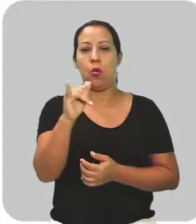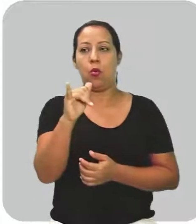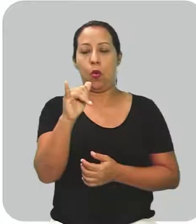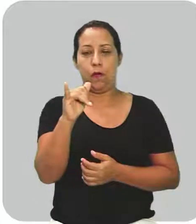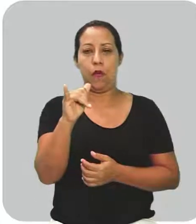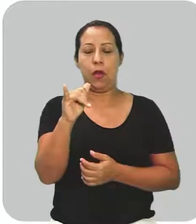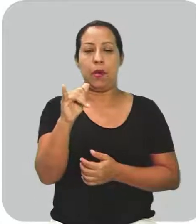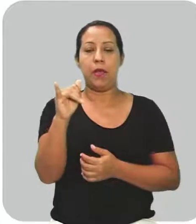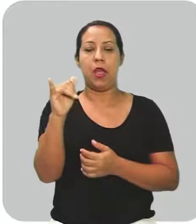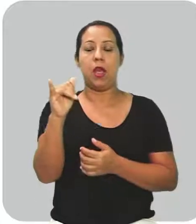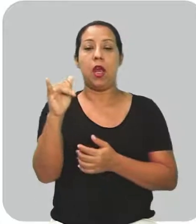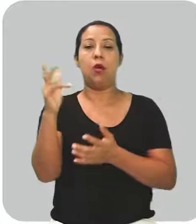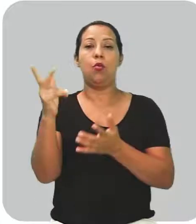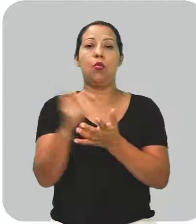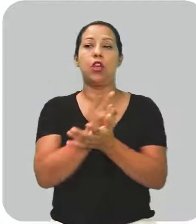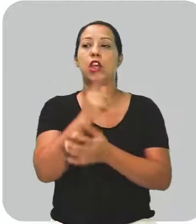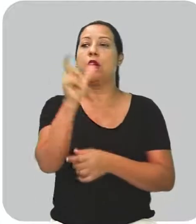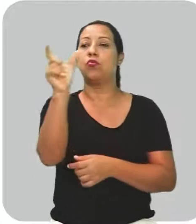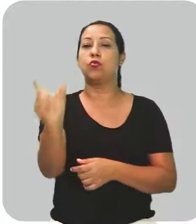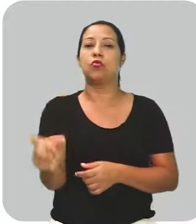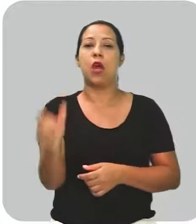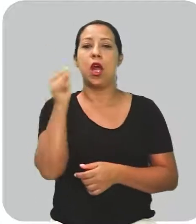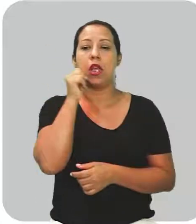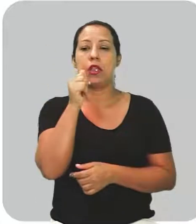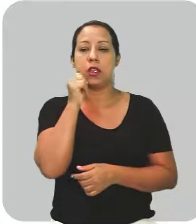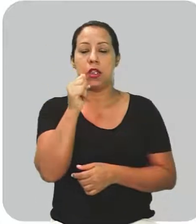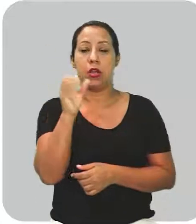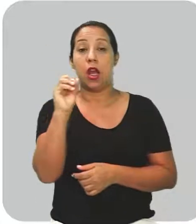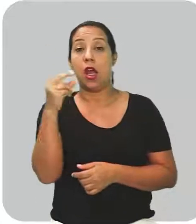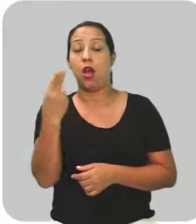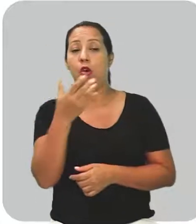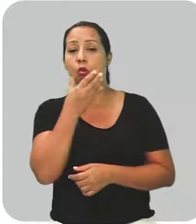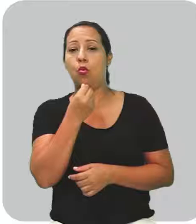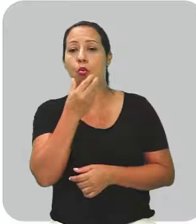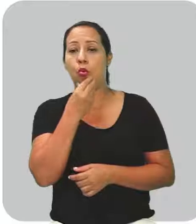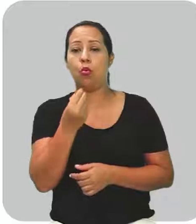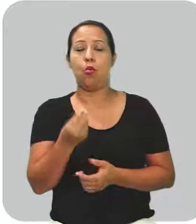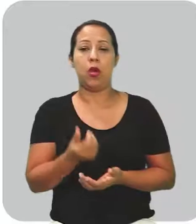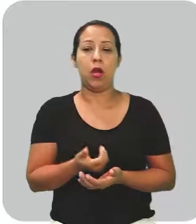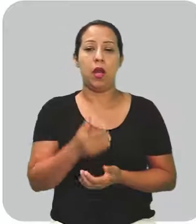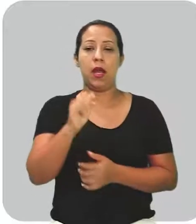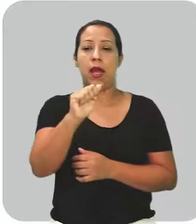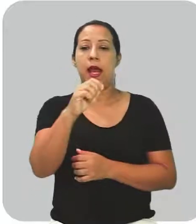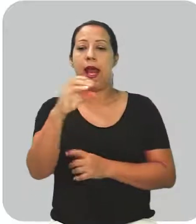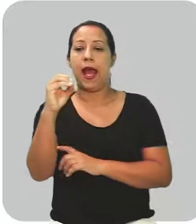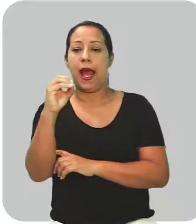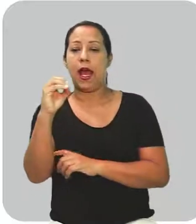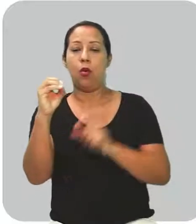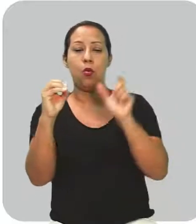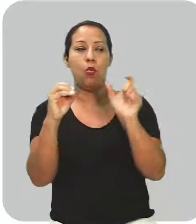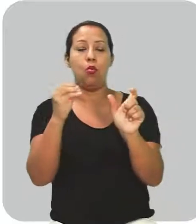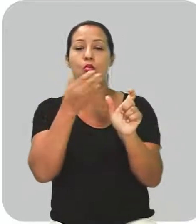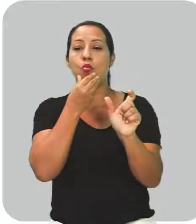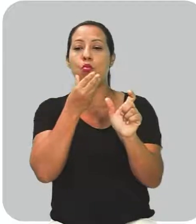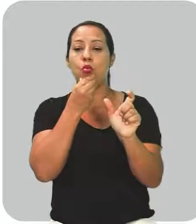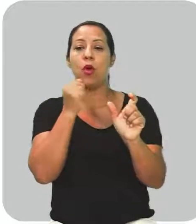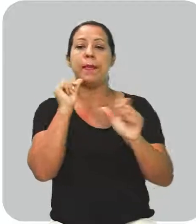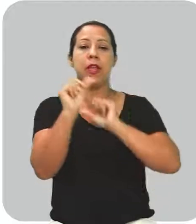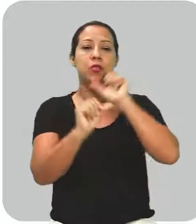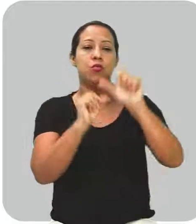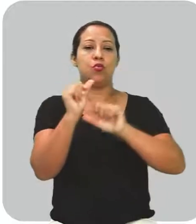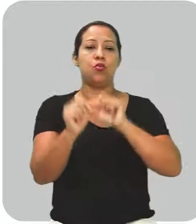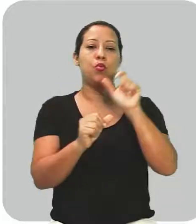ocorrido ao senhor ou ao senhora. Ao senhor. Peça à